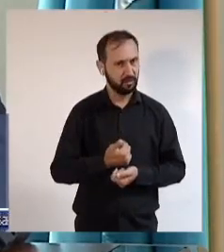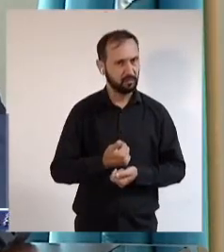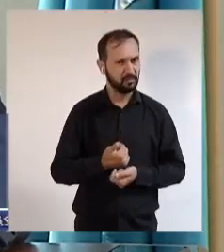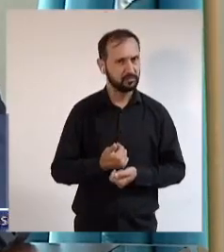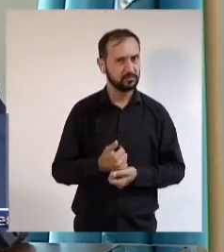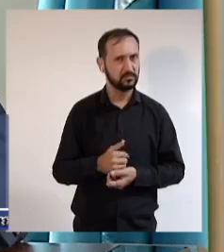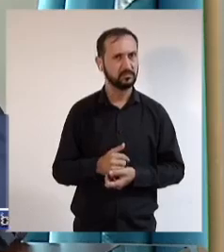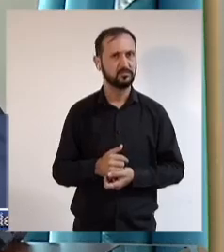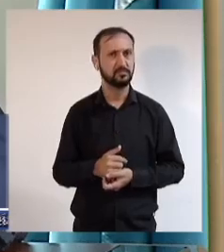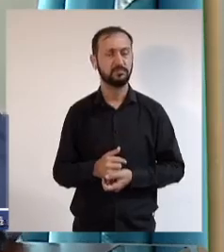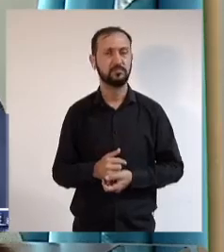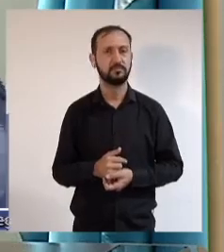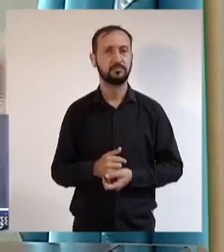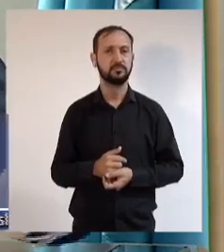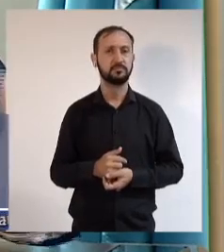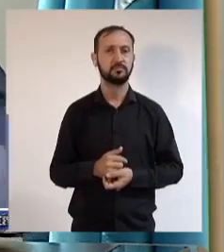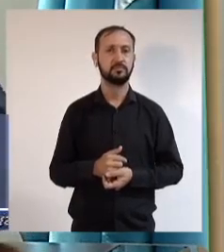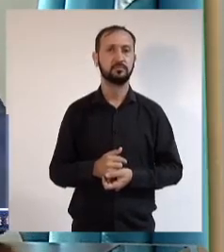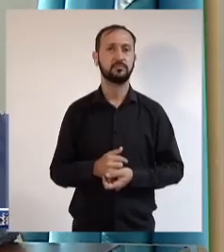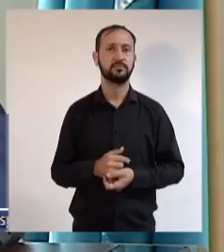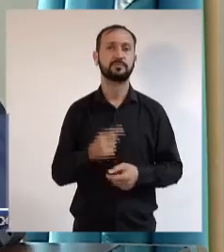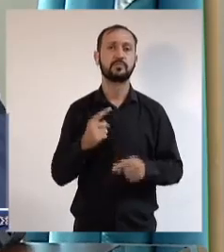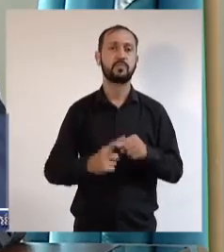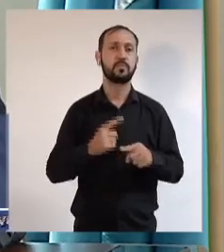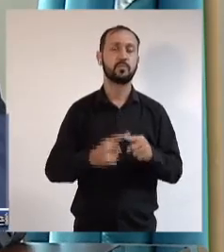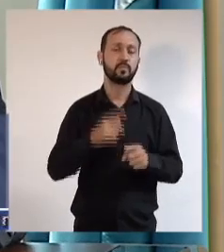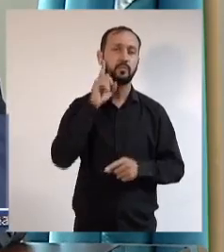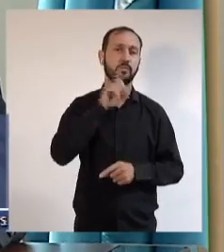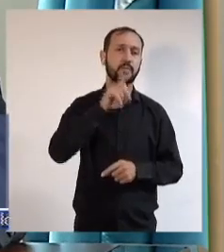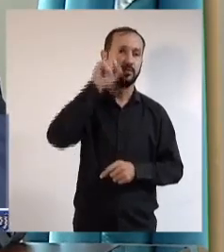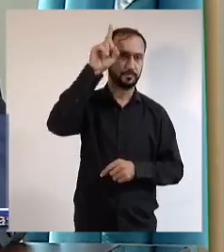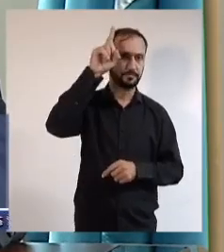porque lá eles